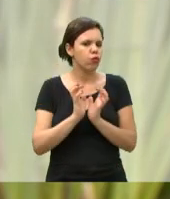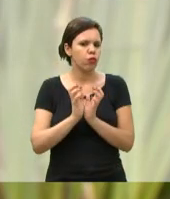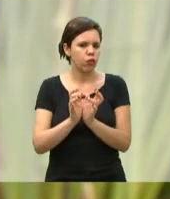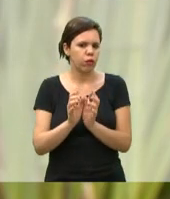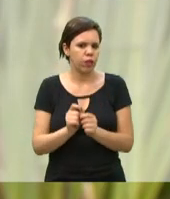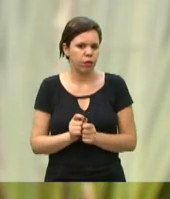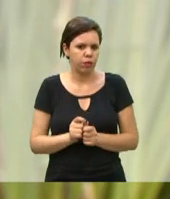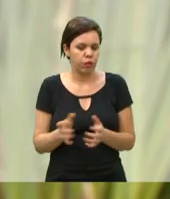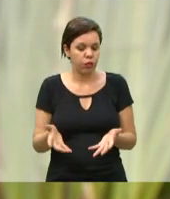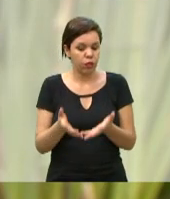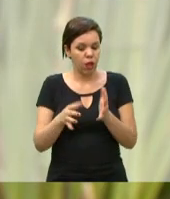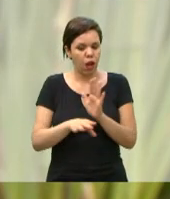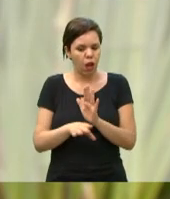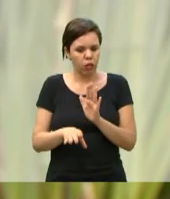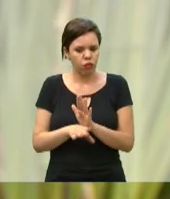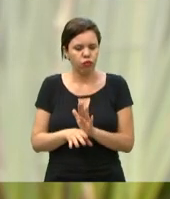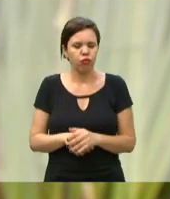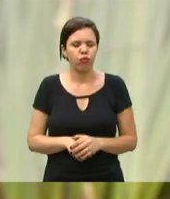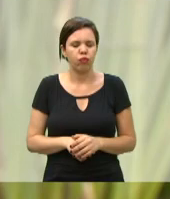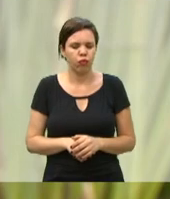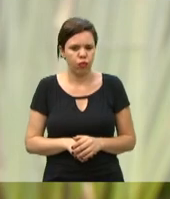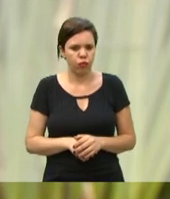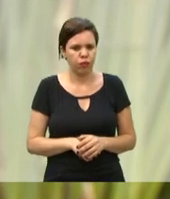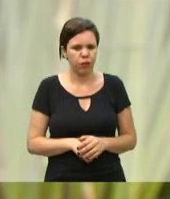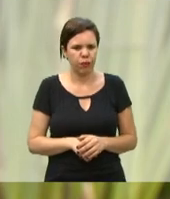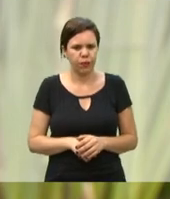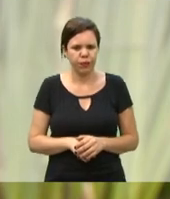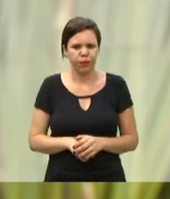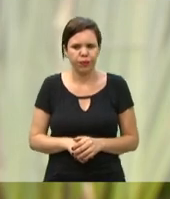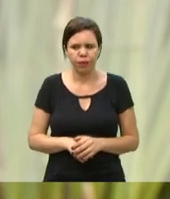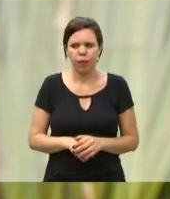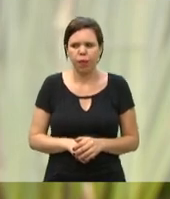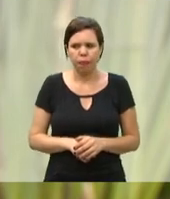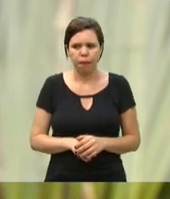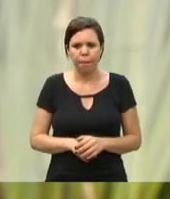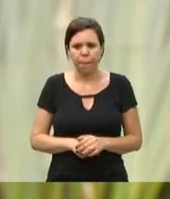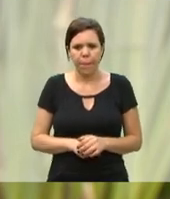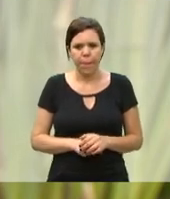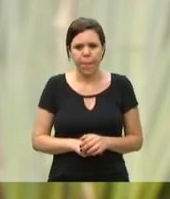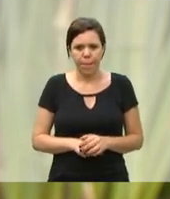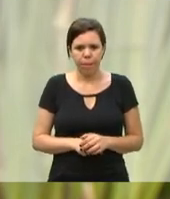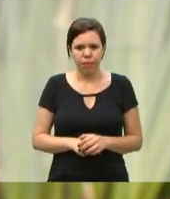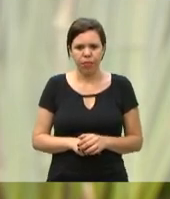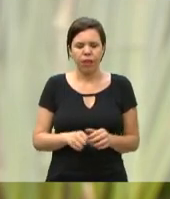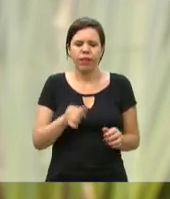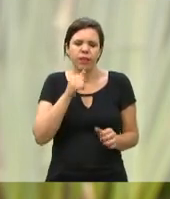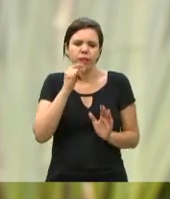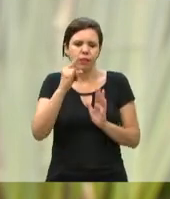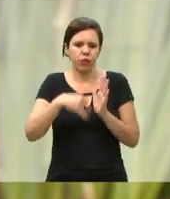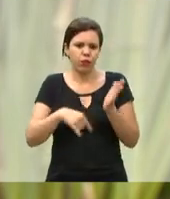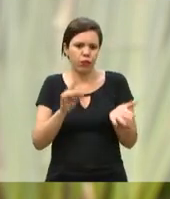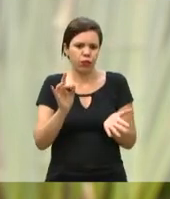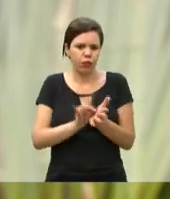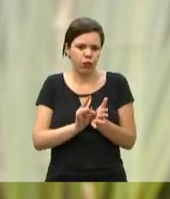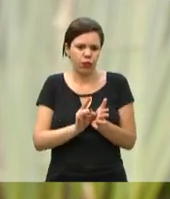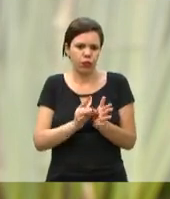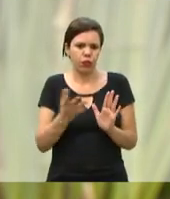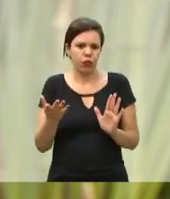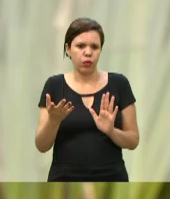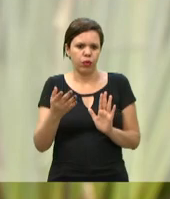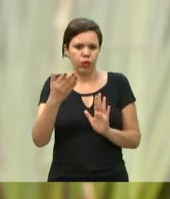Né? Então, esse, vamos dizer assim, o prognóstico fica,